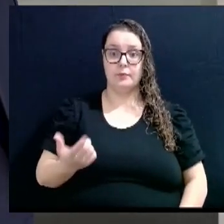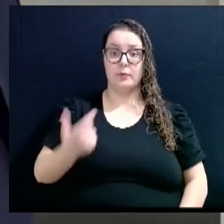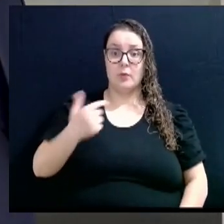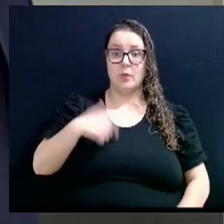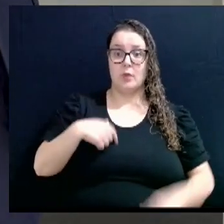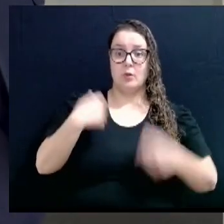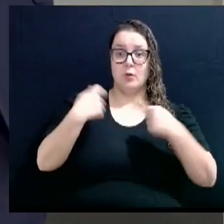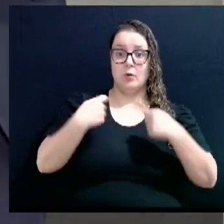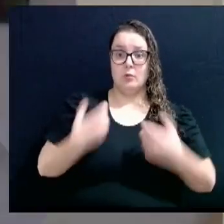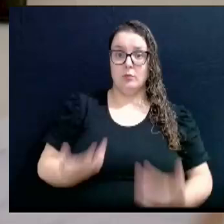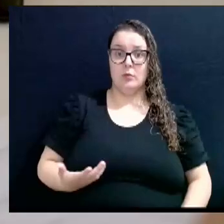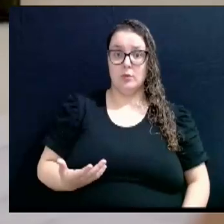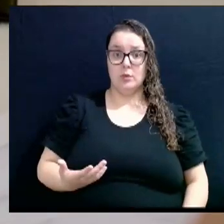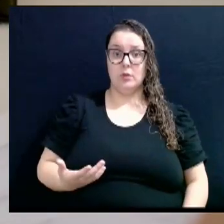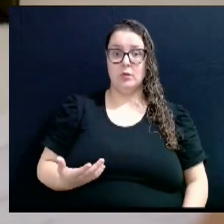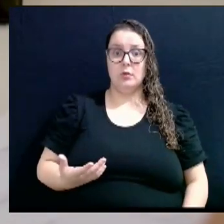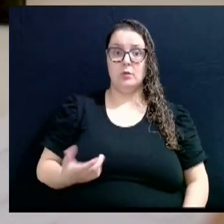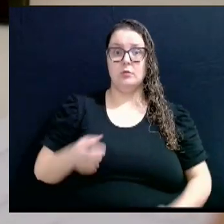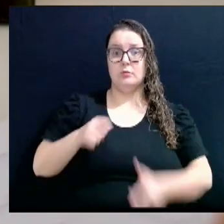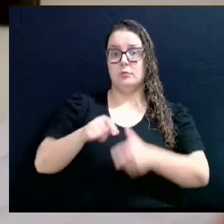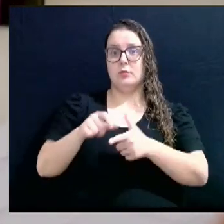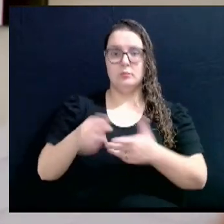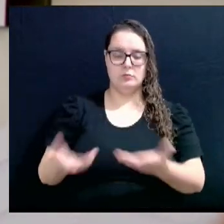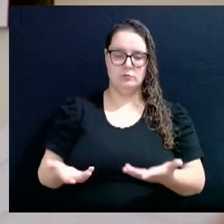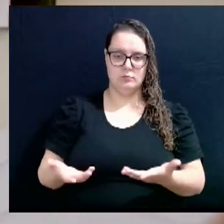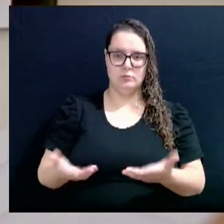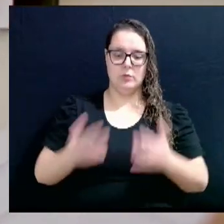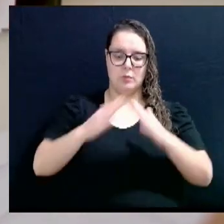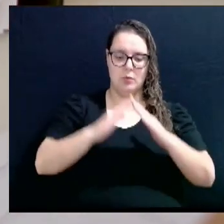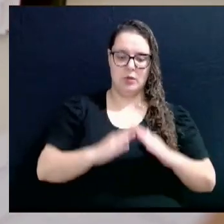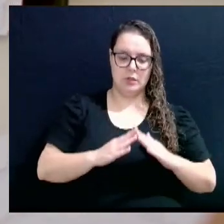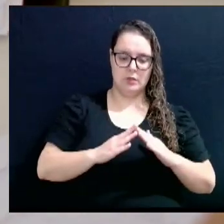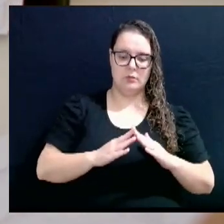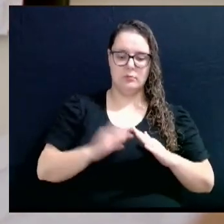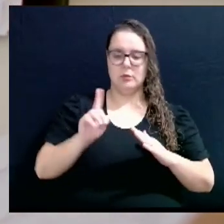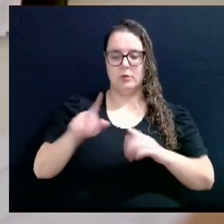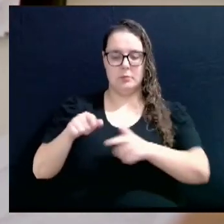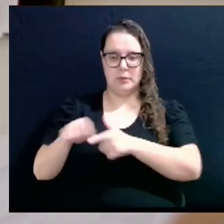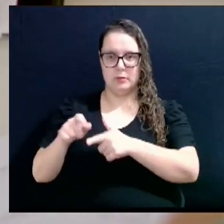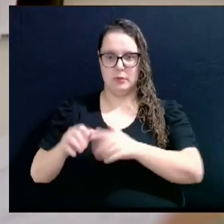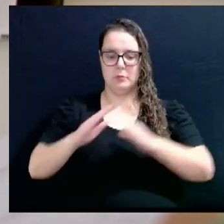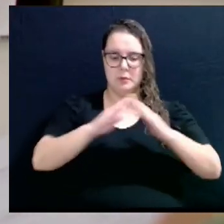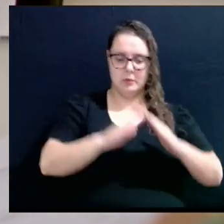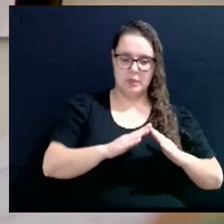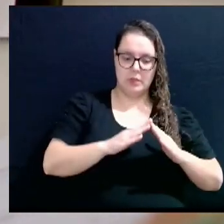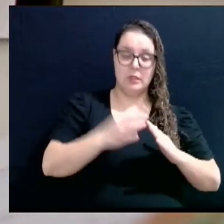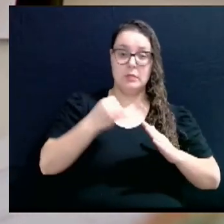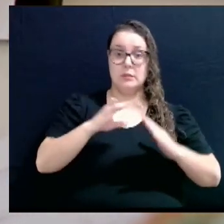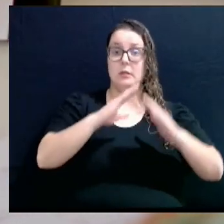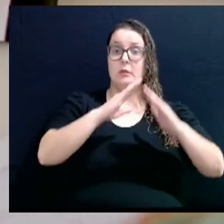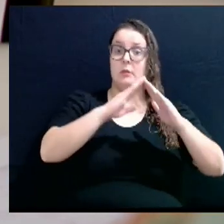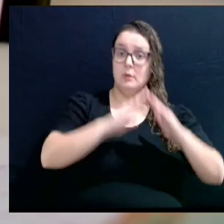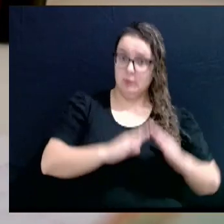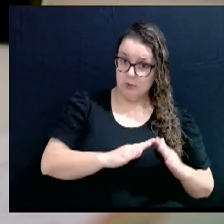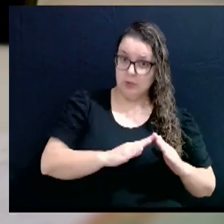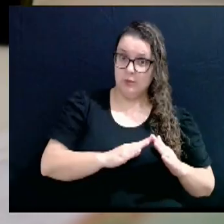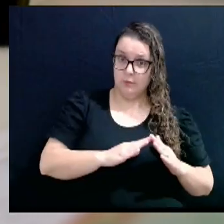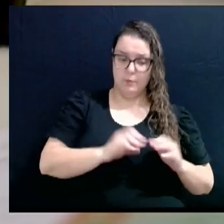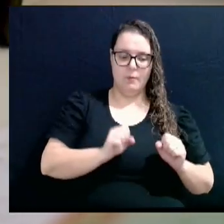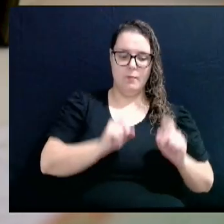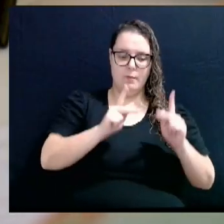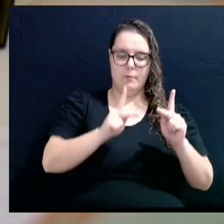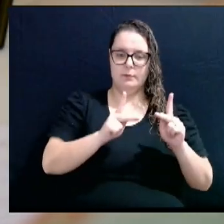alugar, tá? Do imóvel para morar, não é para alugar. Bom, se é para morar, ok, eu pago